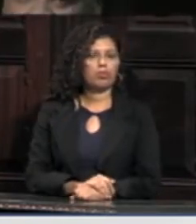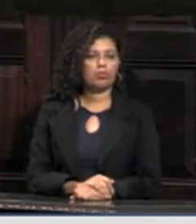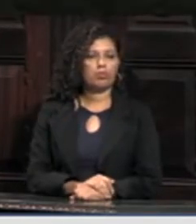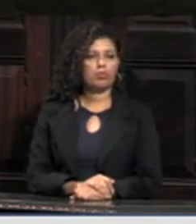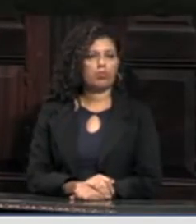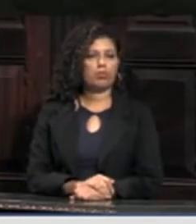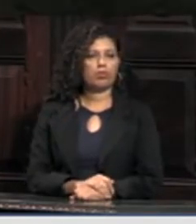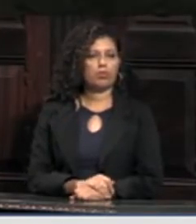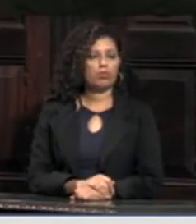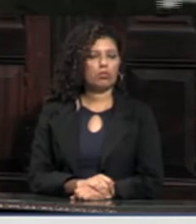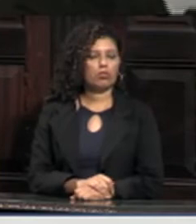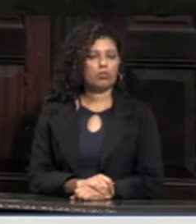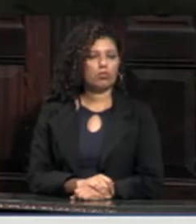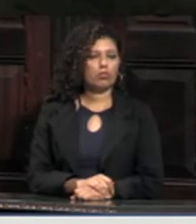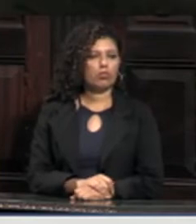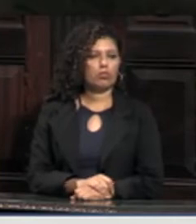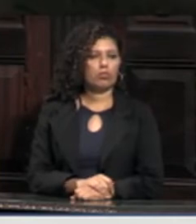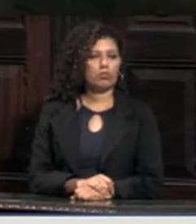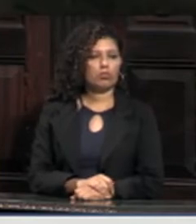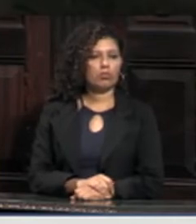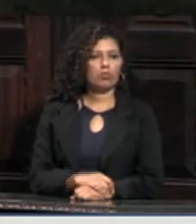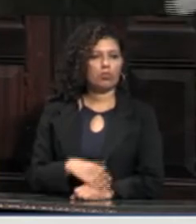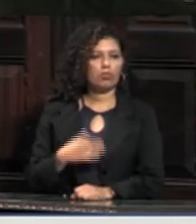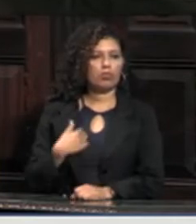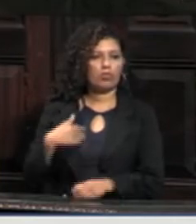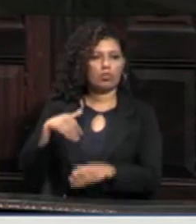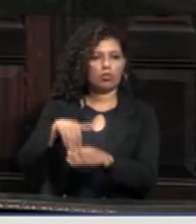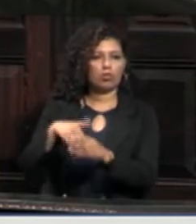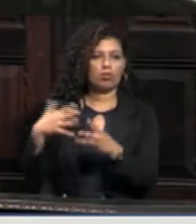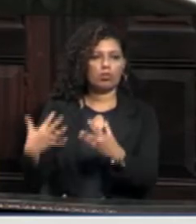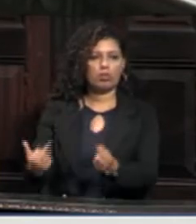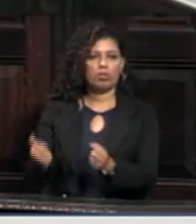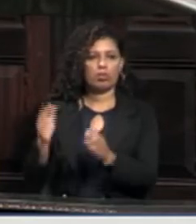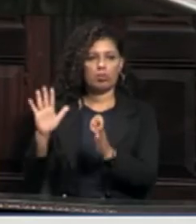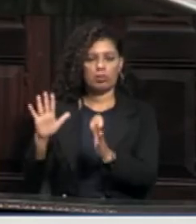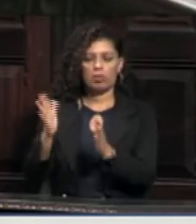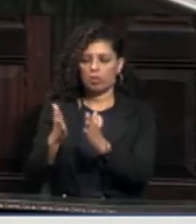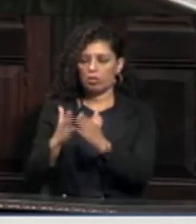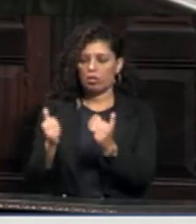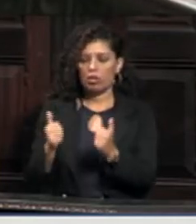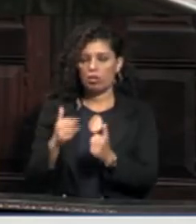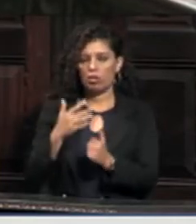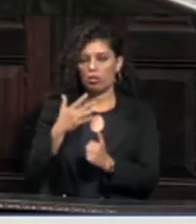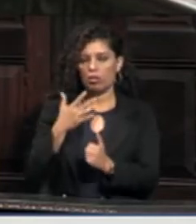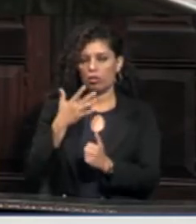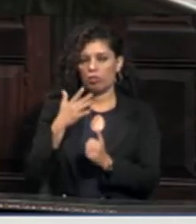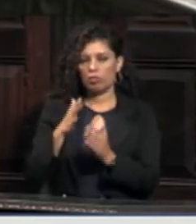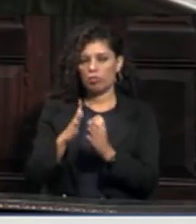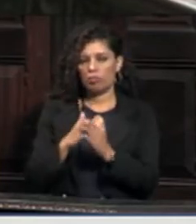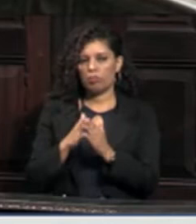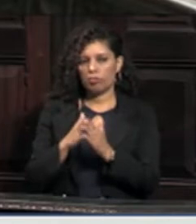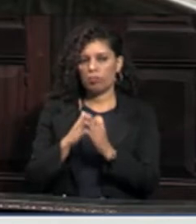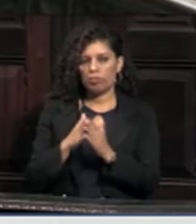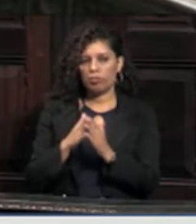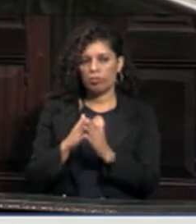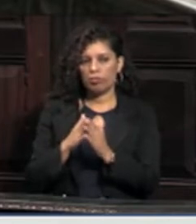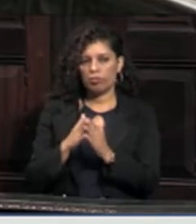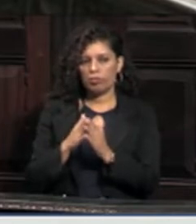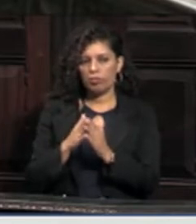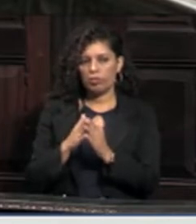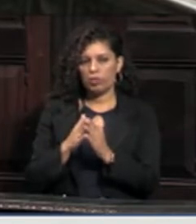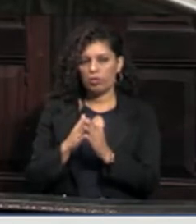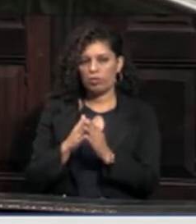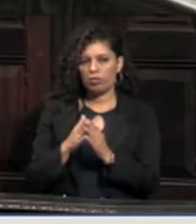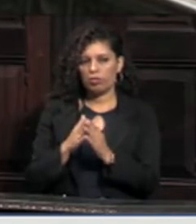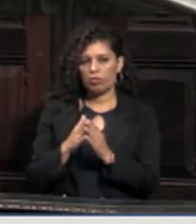Presidente, a votação é favorável, mas eu gostaria de pedir aos autores, André Siciliano e Carlos Mink, que eu